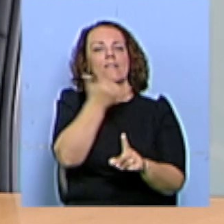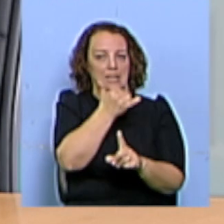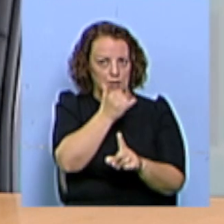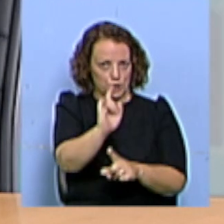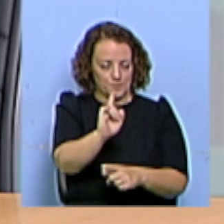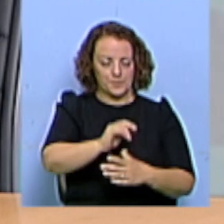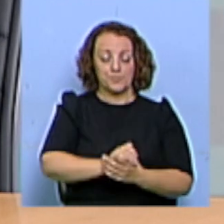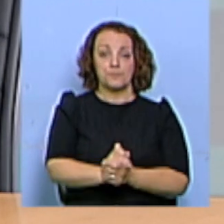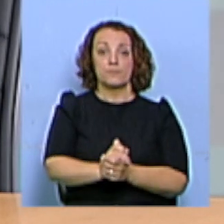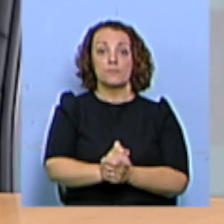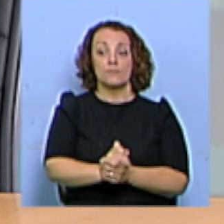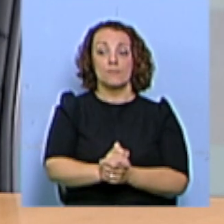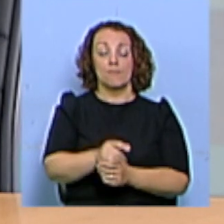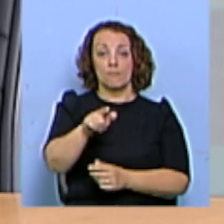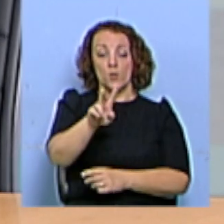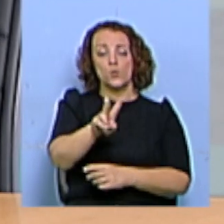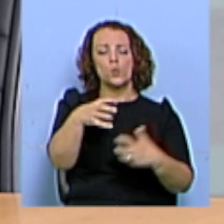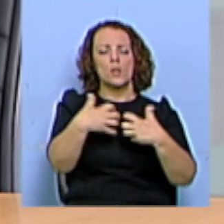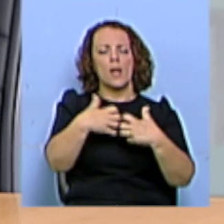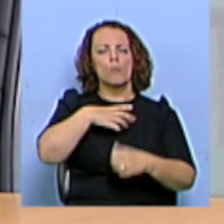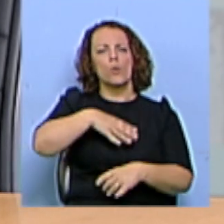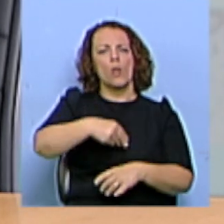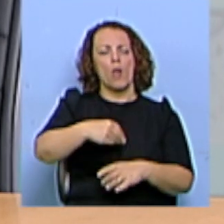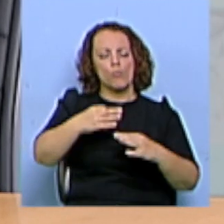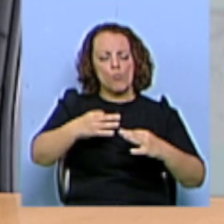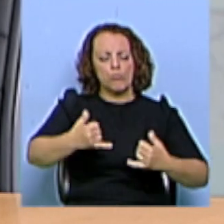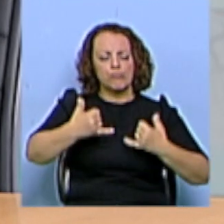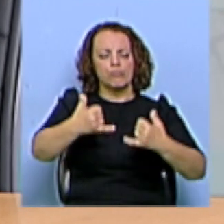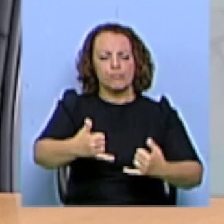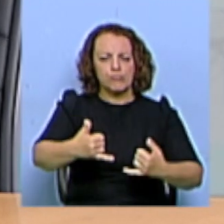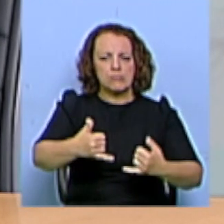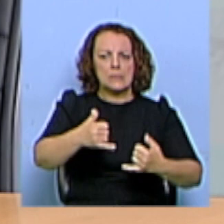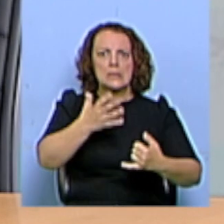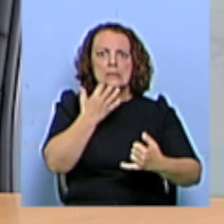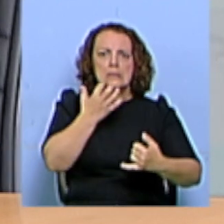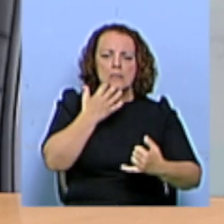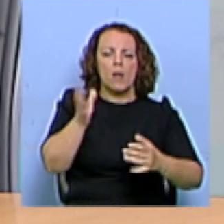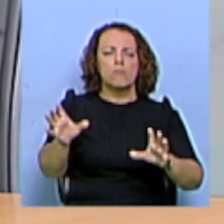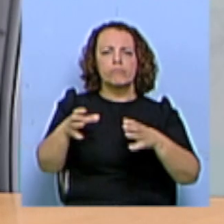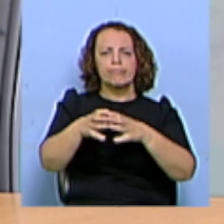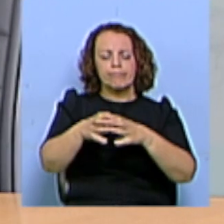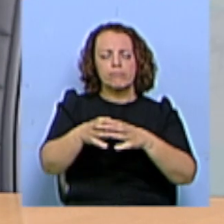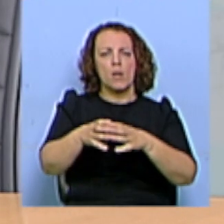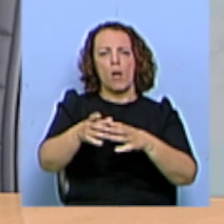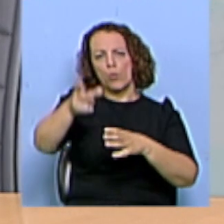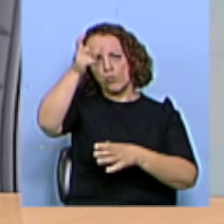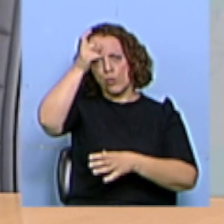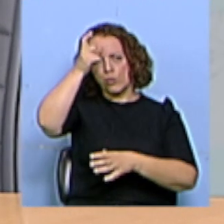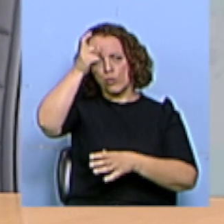seja, após a Segunda Guerra Mundial e depois de várias ameaças, o Império Turco, que tinha na altura